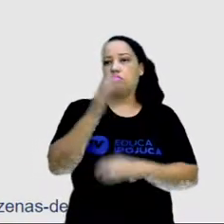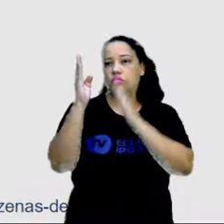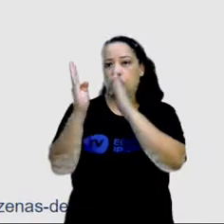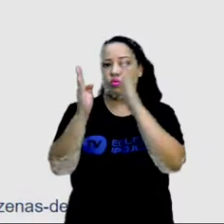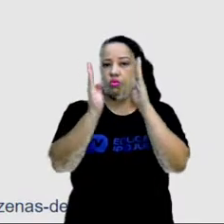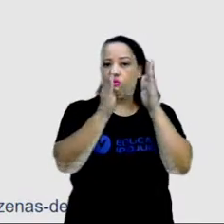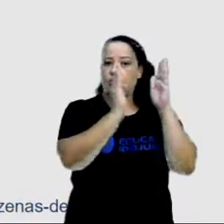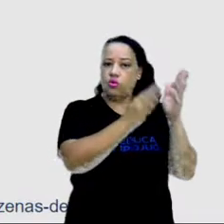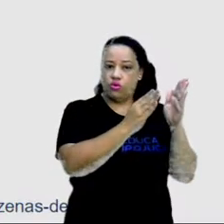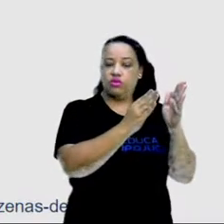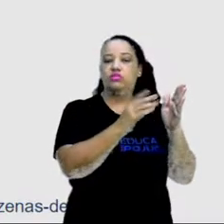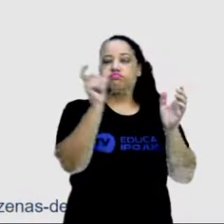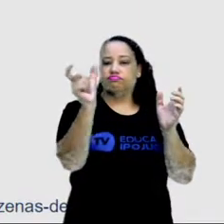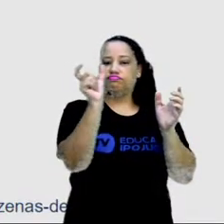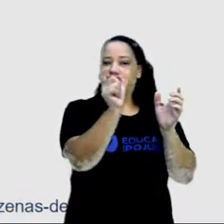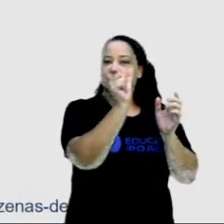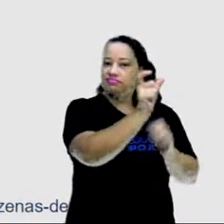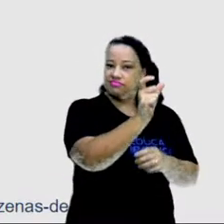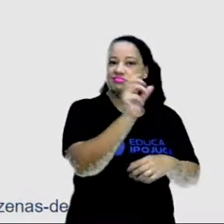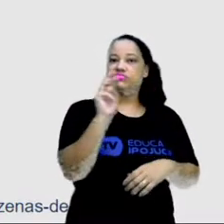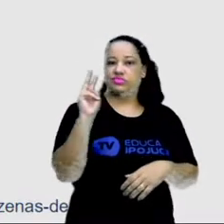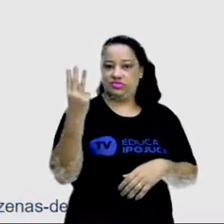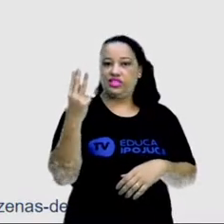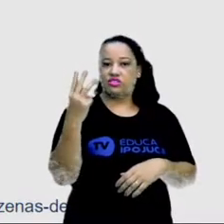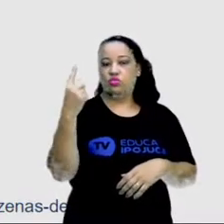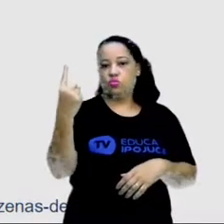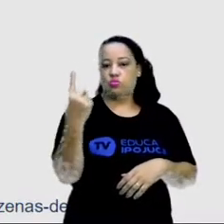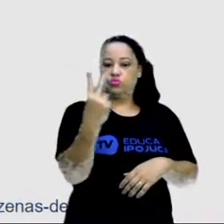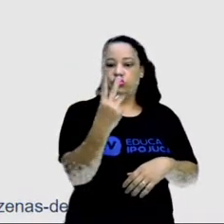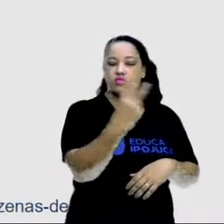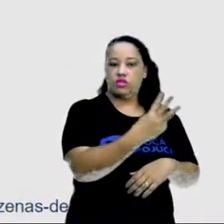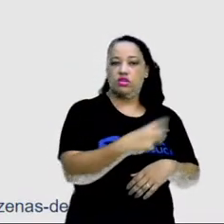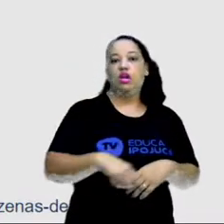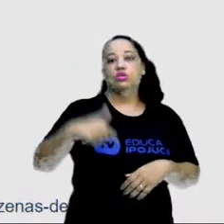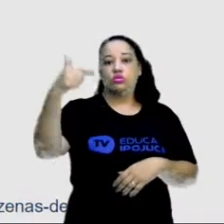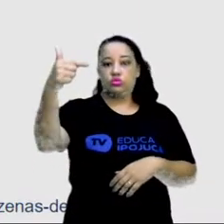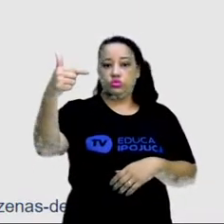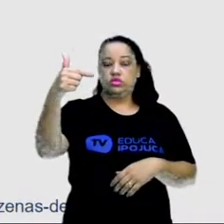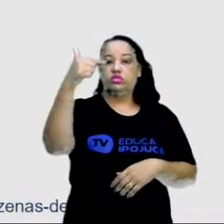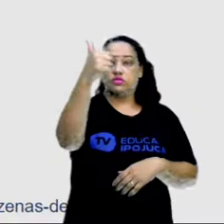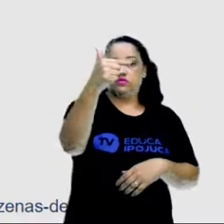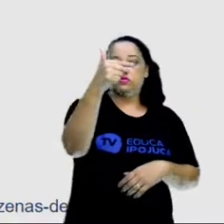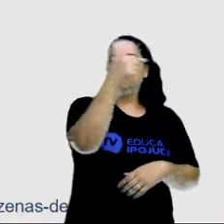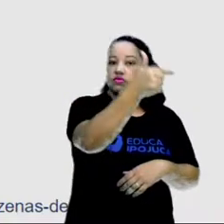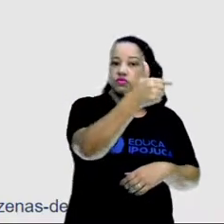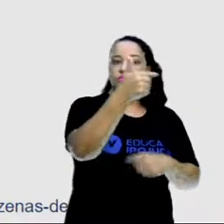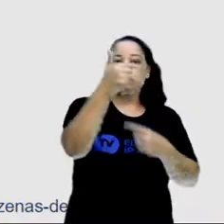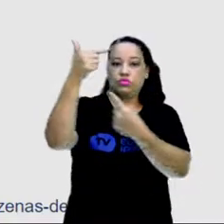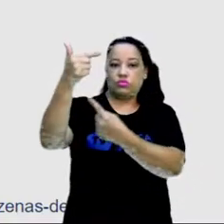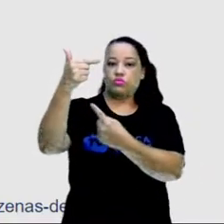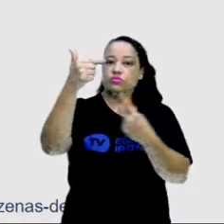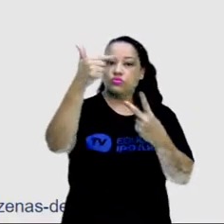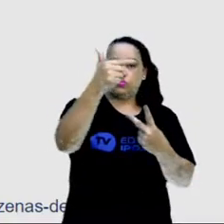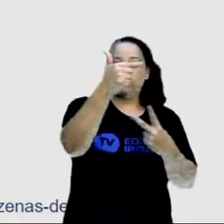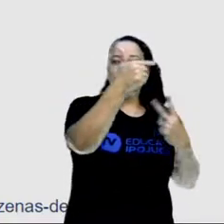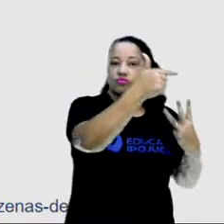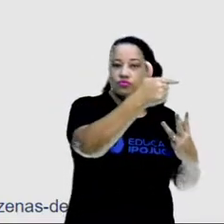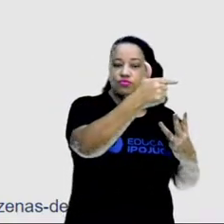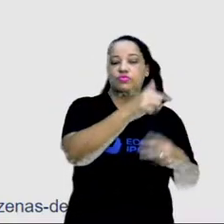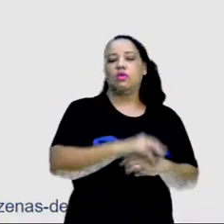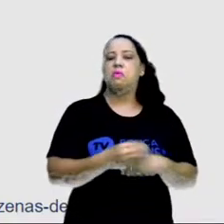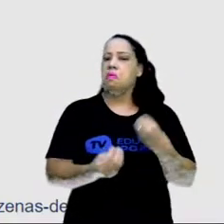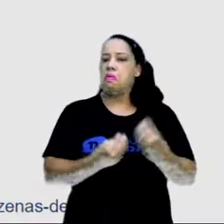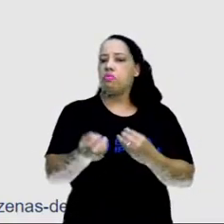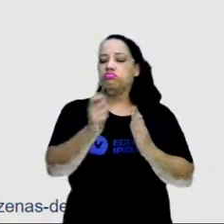aí, três algarismos iguais. Ele tem três ordens, 222. Esses 222, como é que